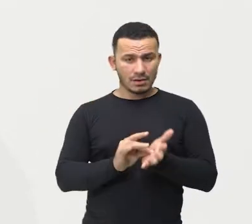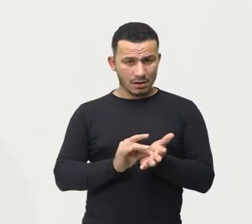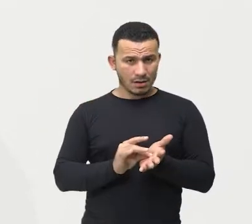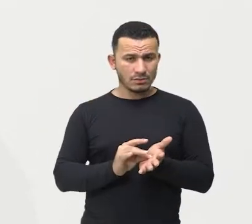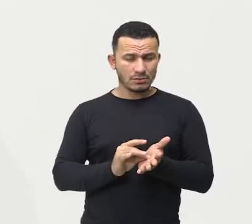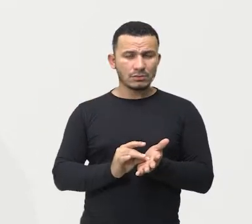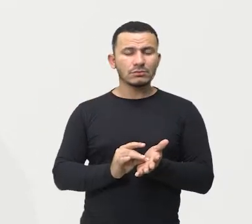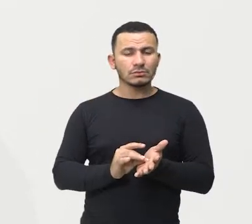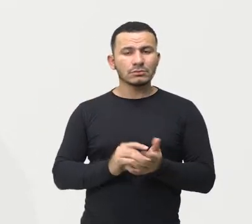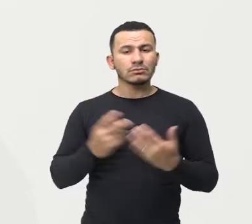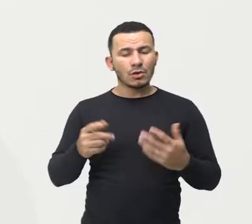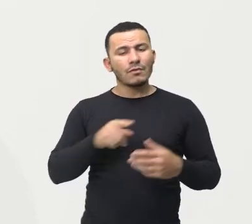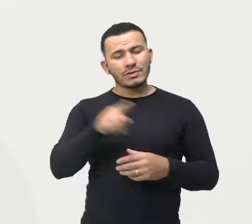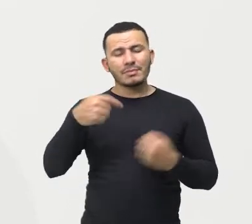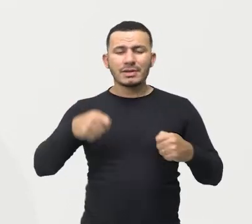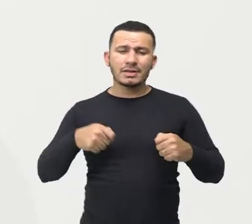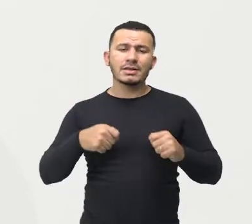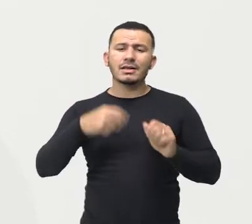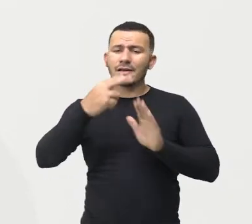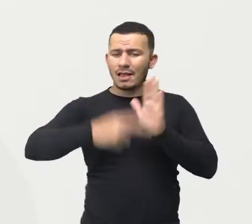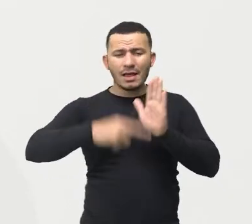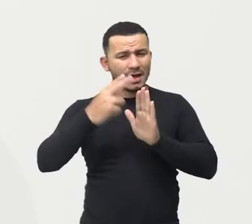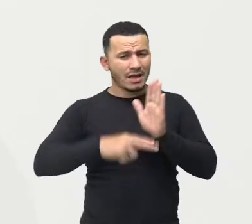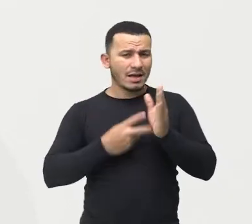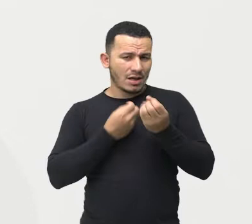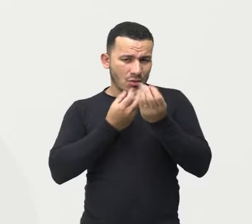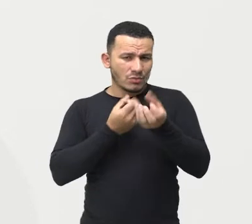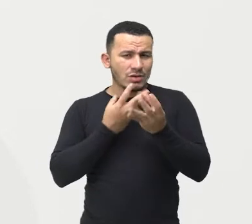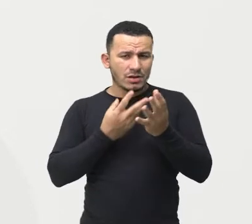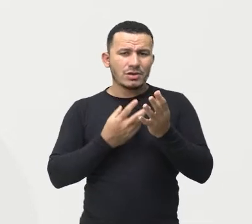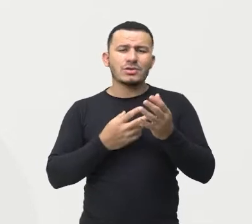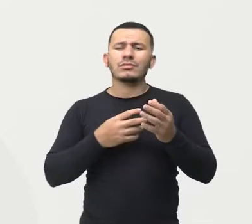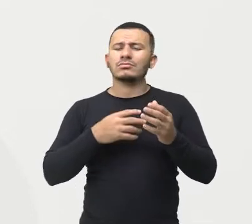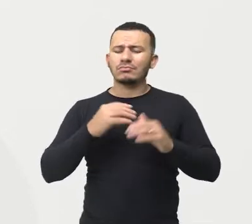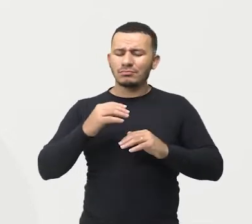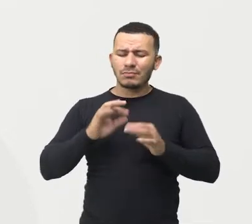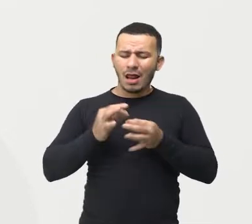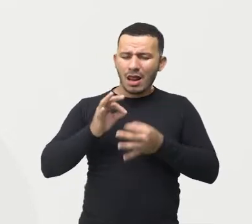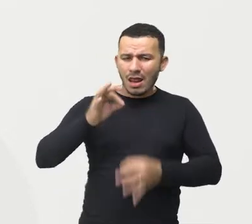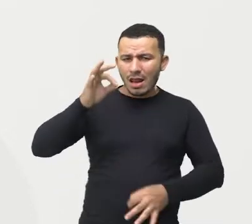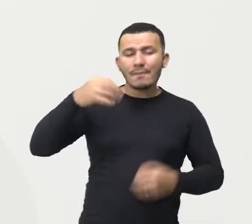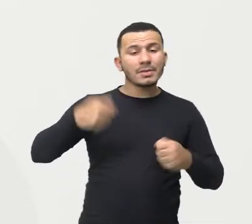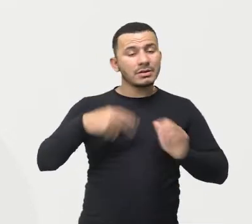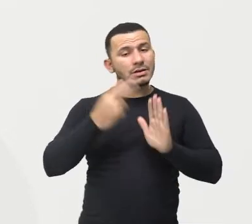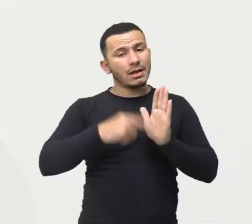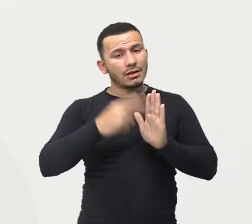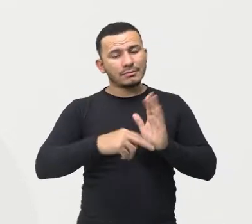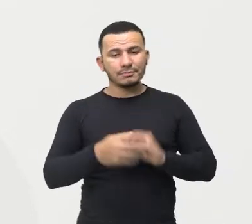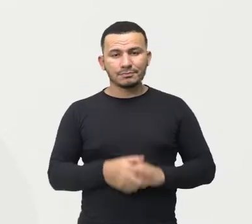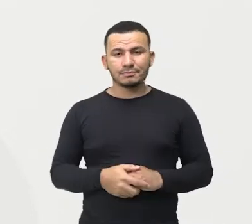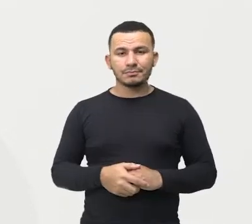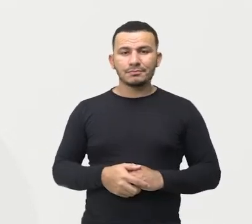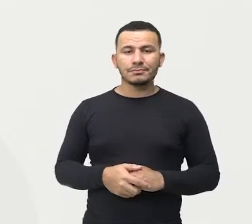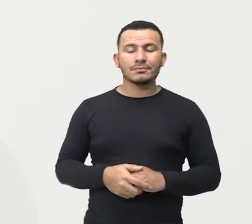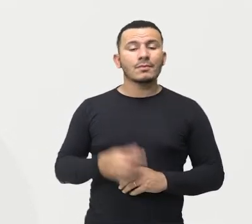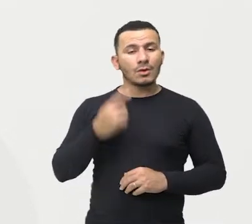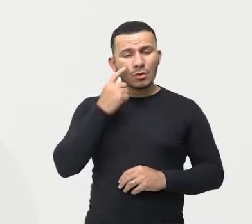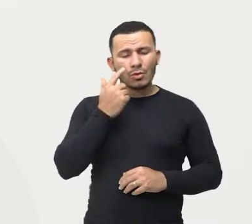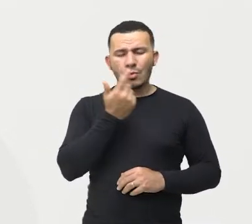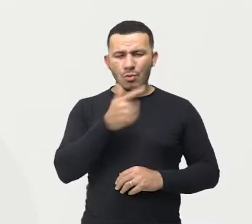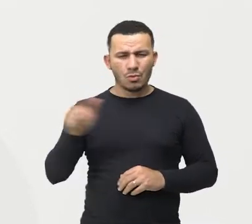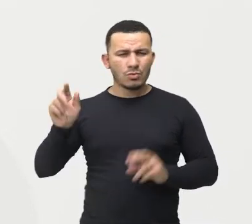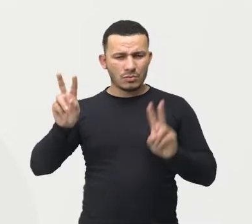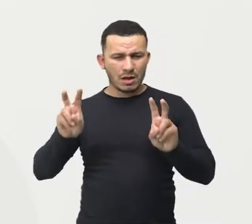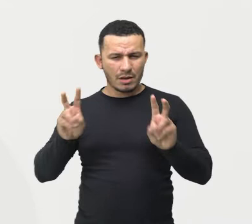acontece, você vai ter que ler a notícia, ok? Então observem que outro ponto que eu quero chamar a atenção